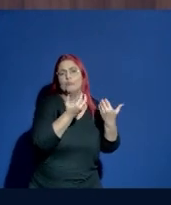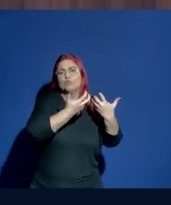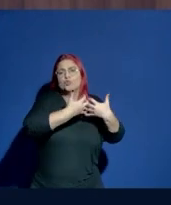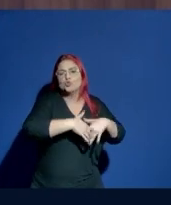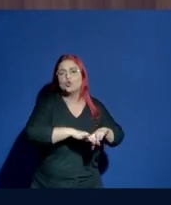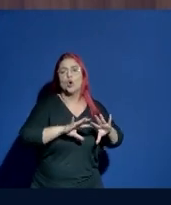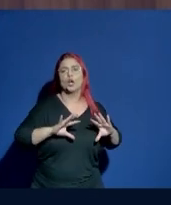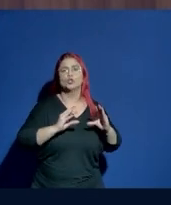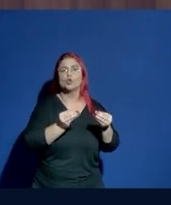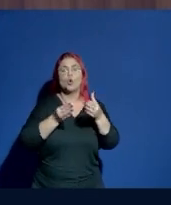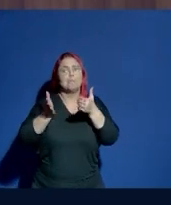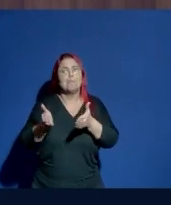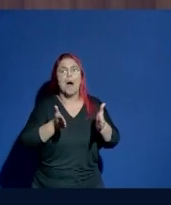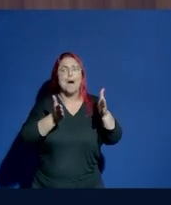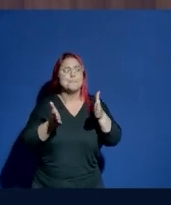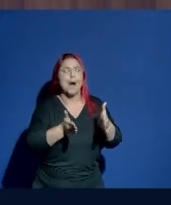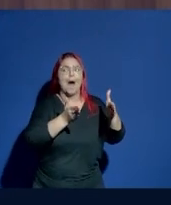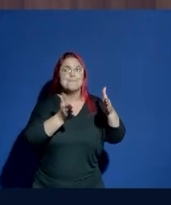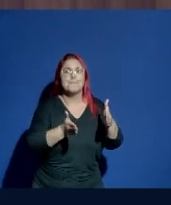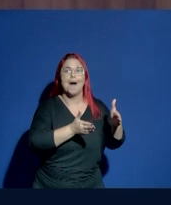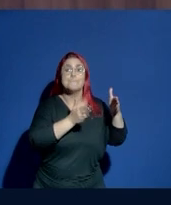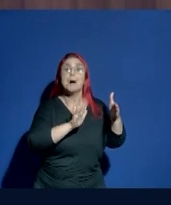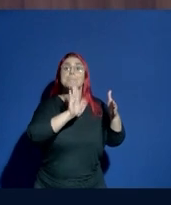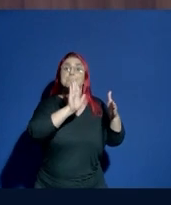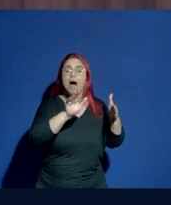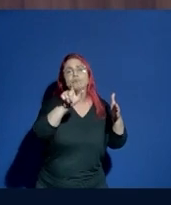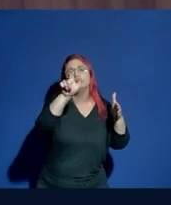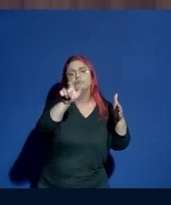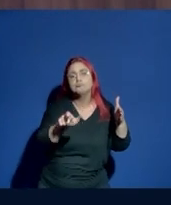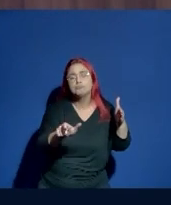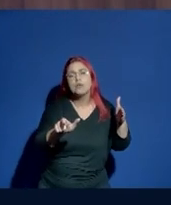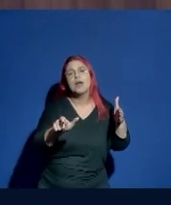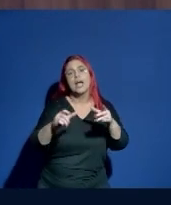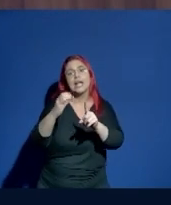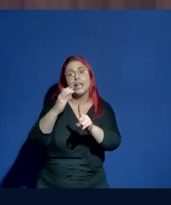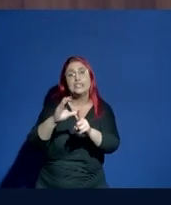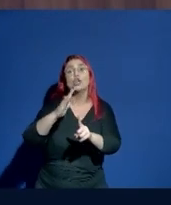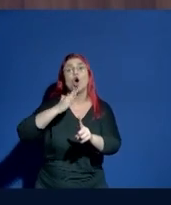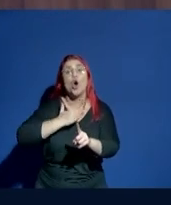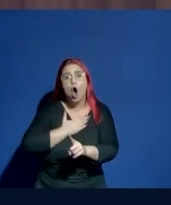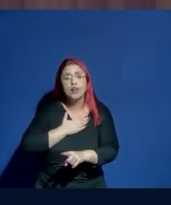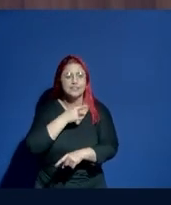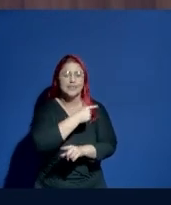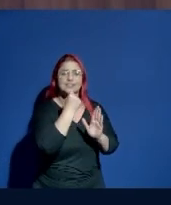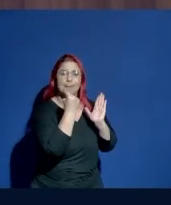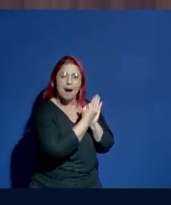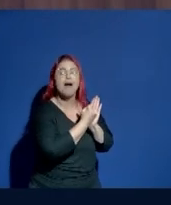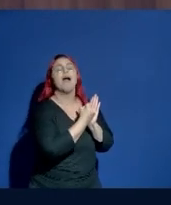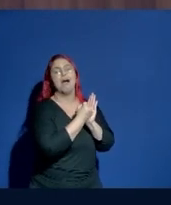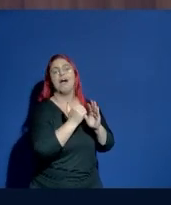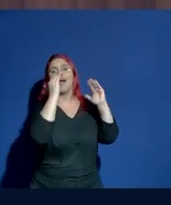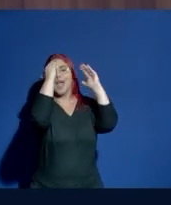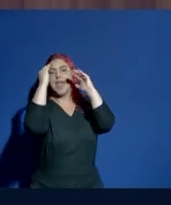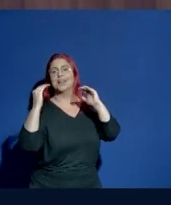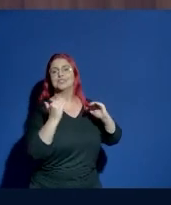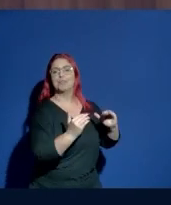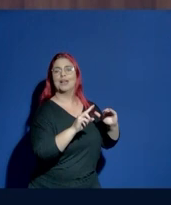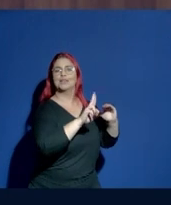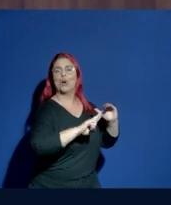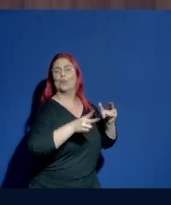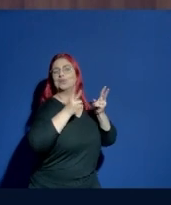mas, diante do seu consumidor, que tem aquela identificação com aquela marca, a gente o faz respeitar